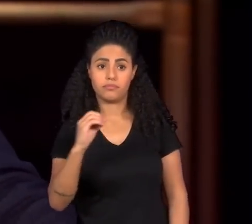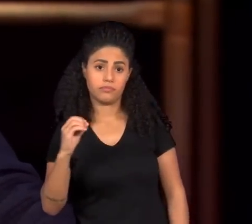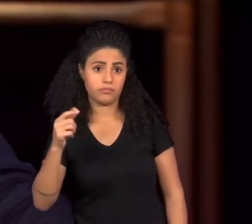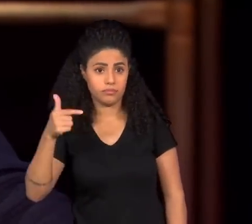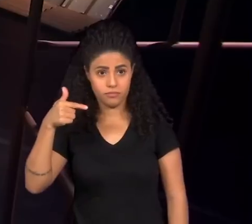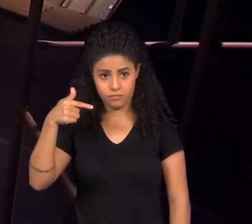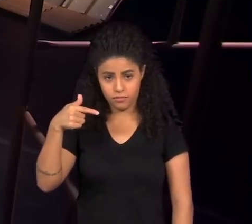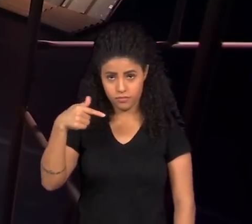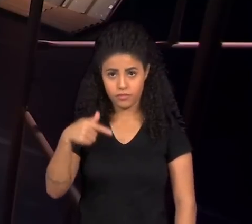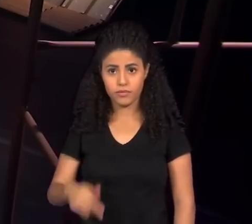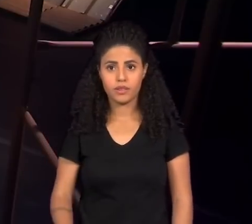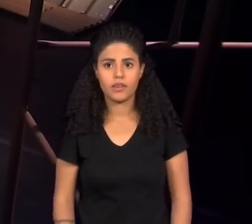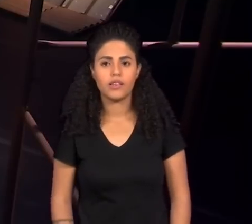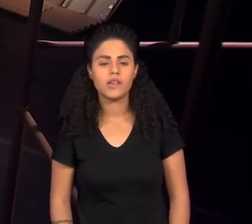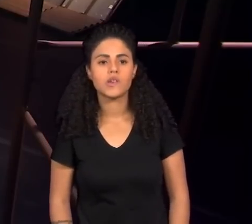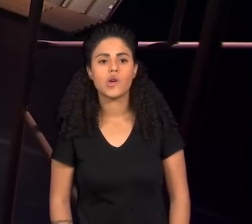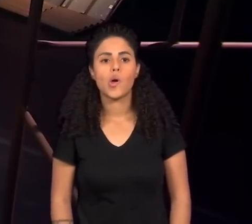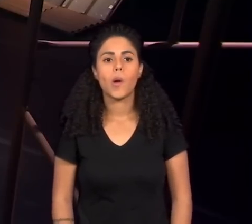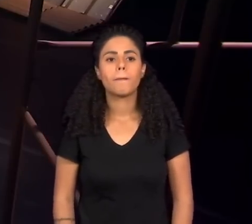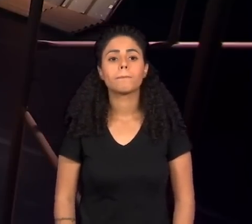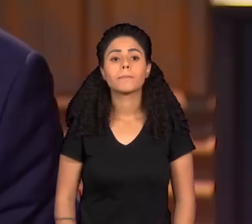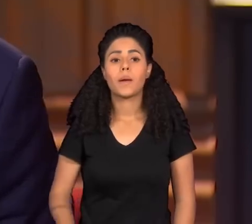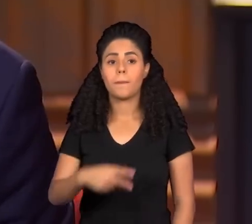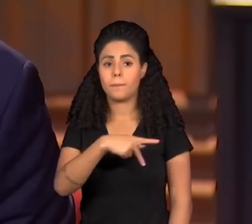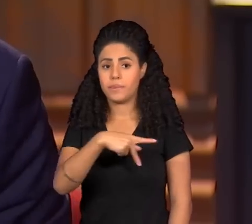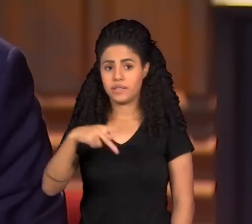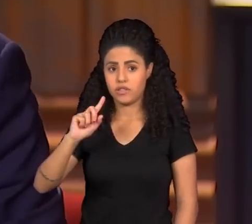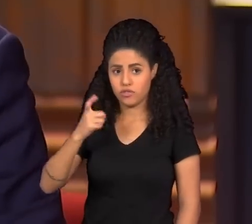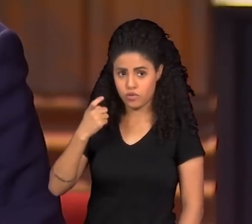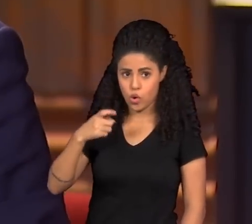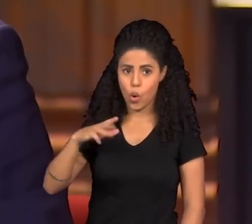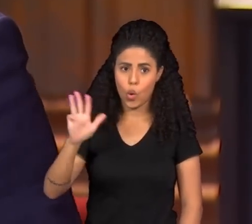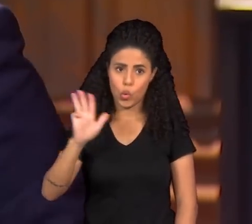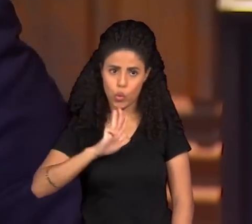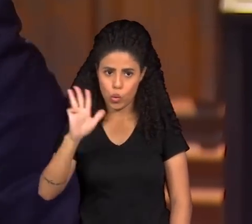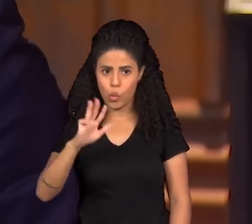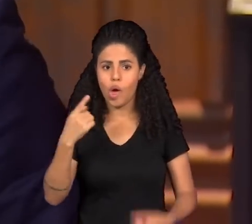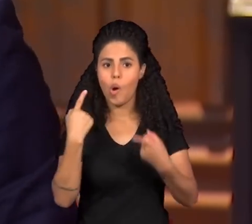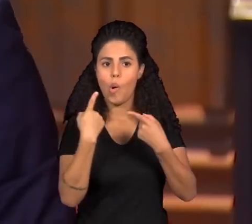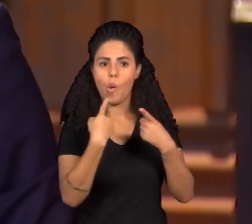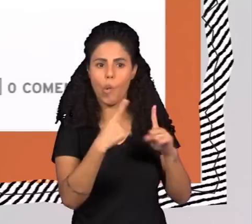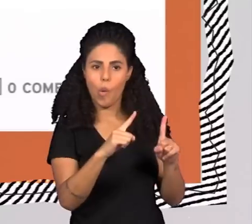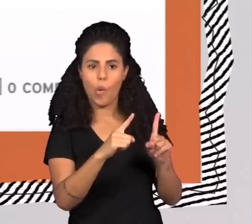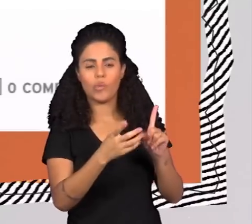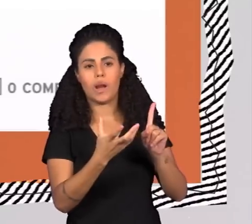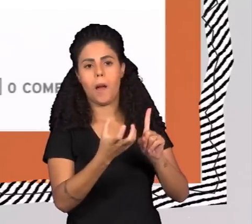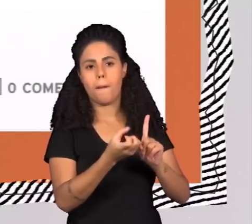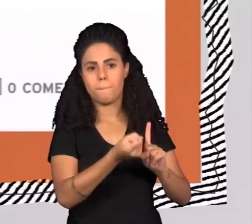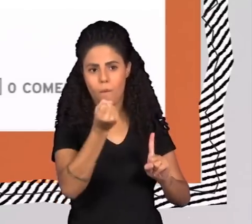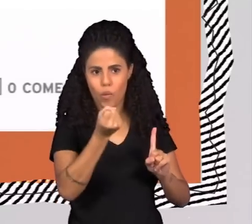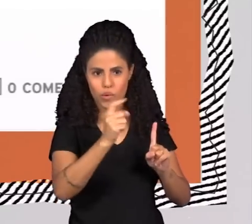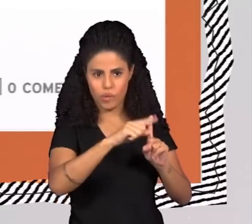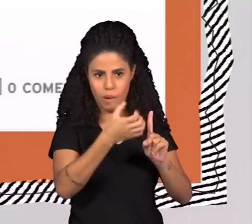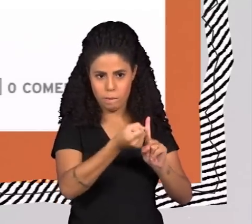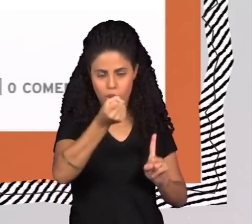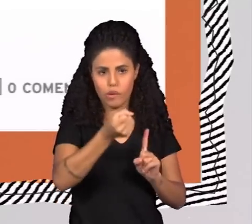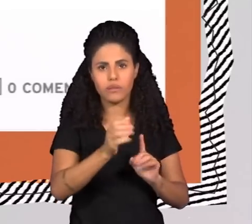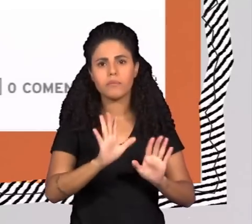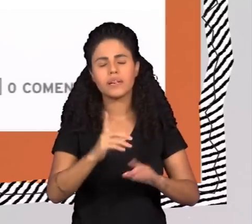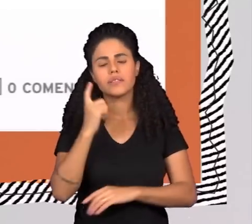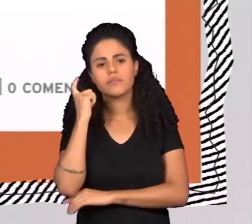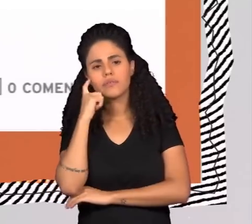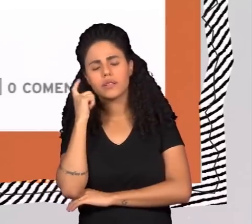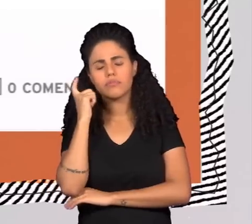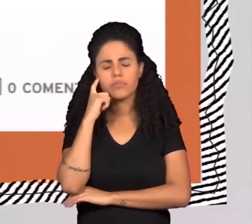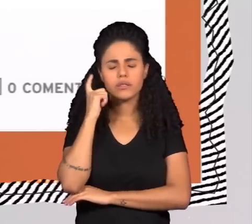presidente Lula 1 milhão de assinaturas e faria de novo. contra o aborto. E ele recebeu. Claro, mas eu fiquei pensando